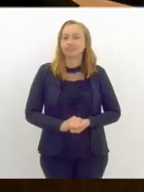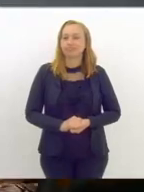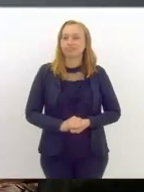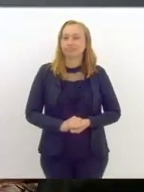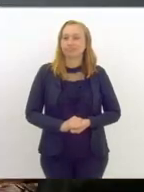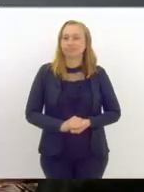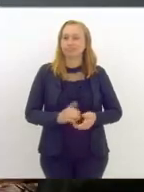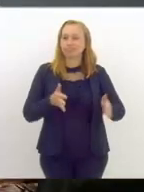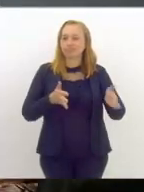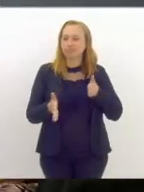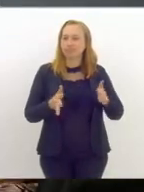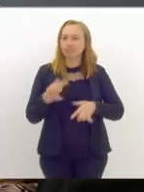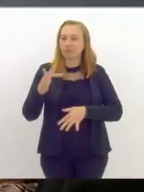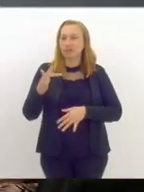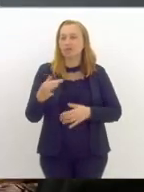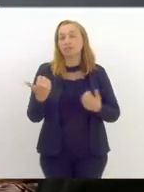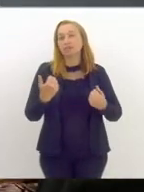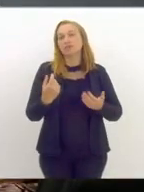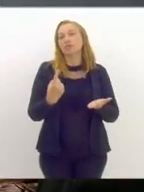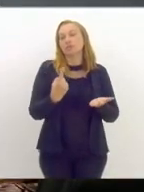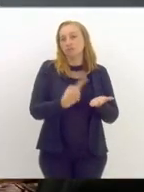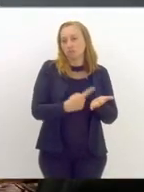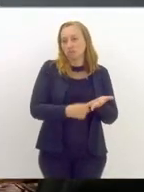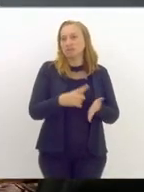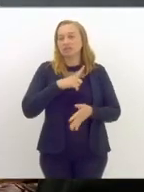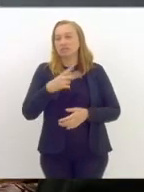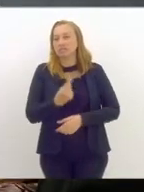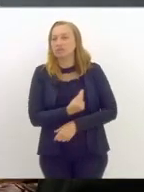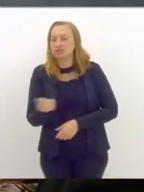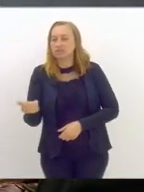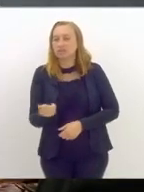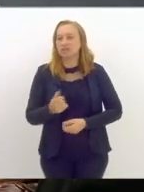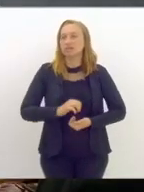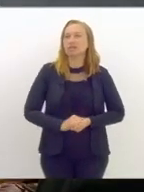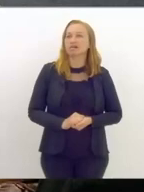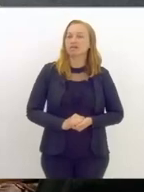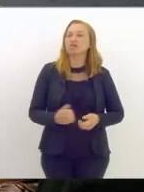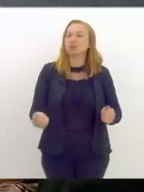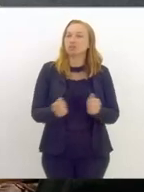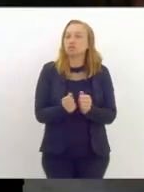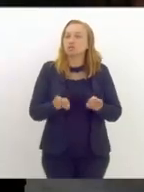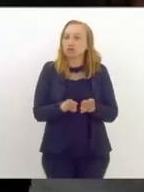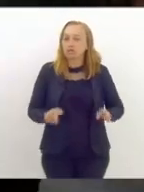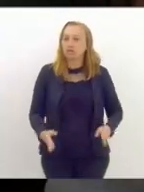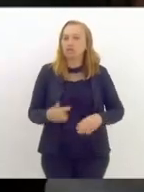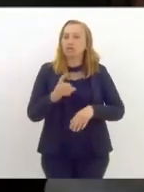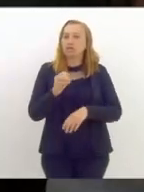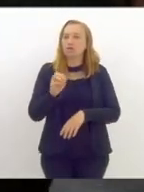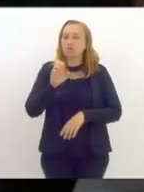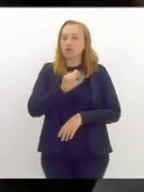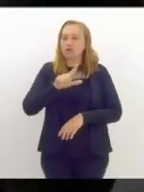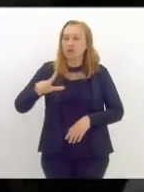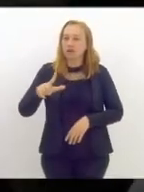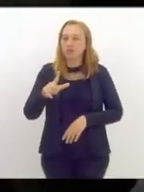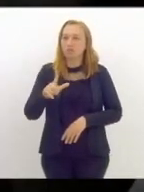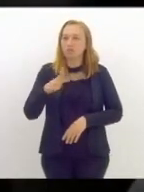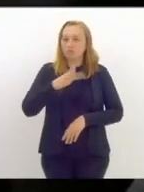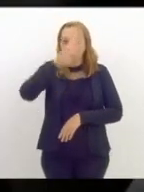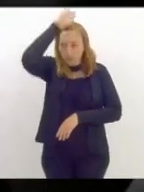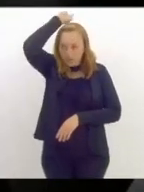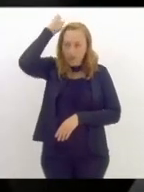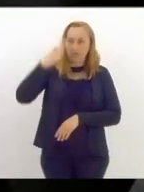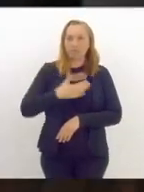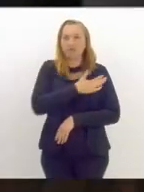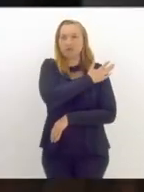Por um período breve, porque ele tem compromissos, ele precisa sair. Também para estar conosco à mesa o coronel bombeiro militar,